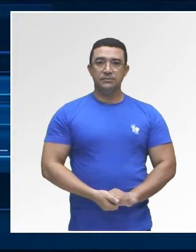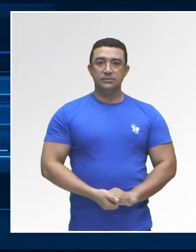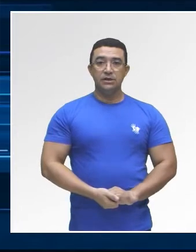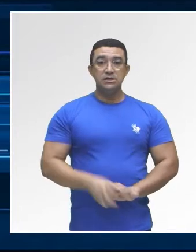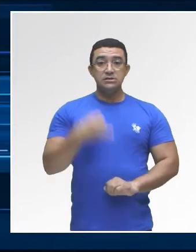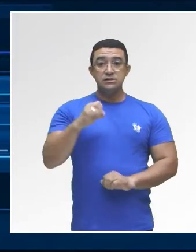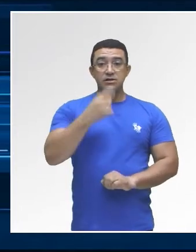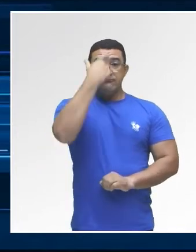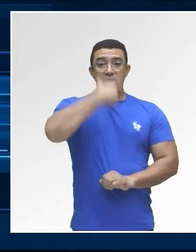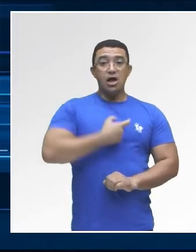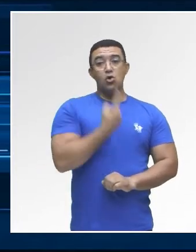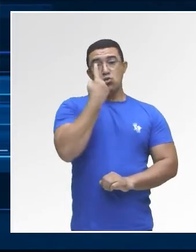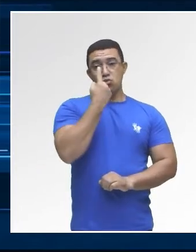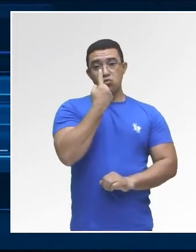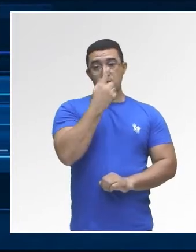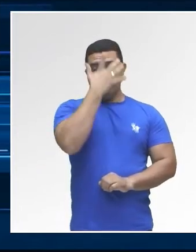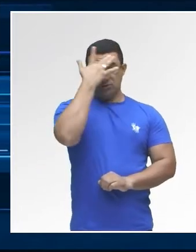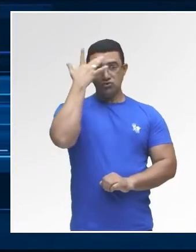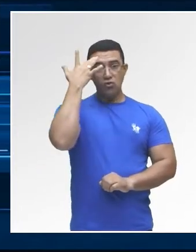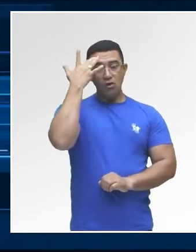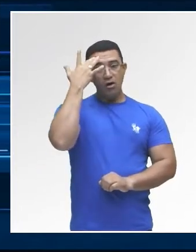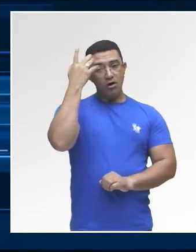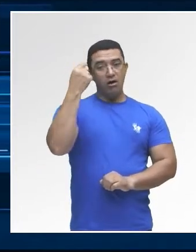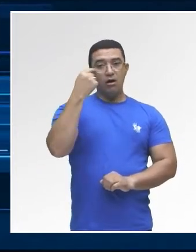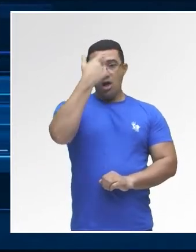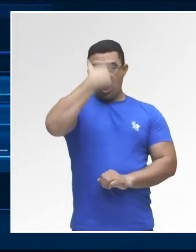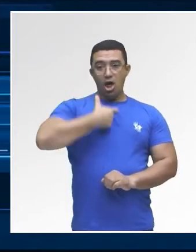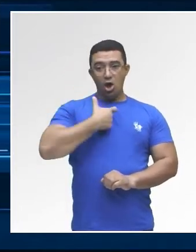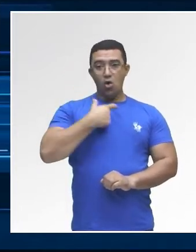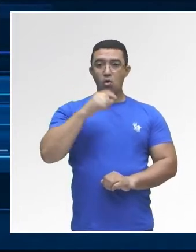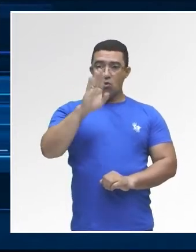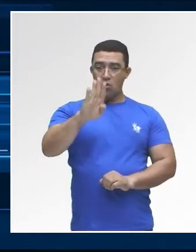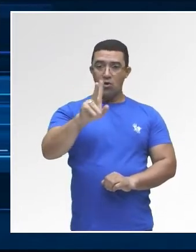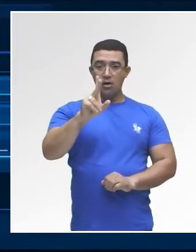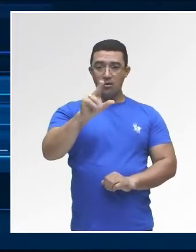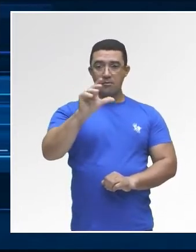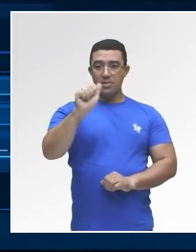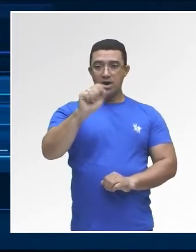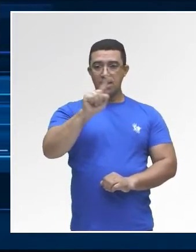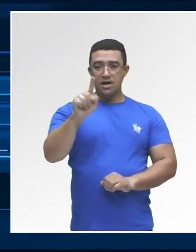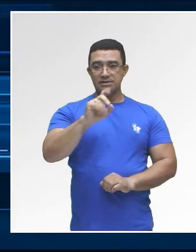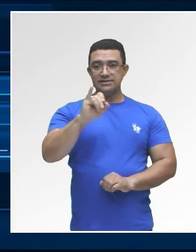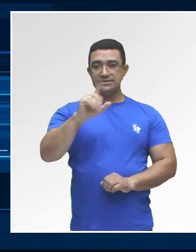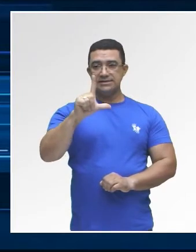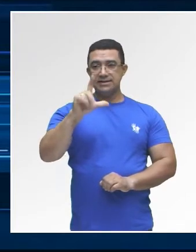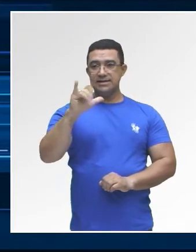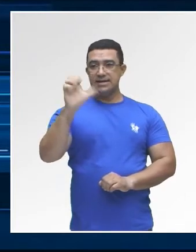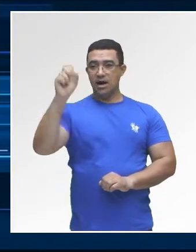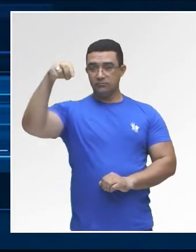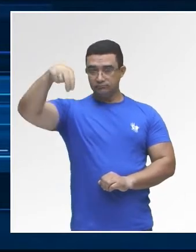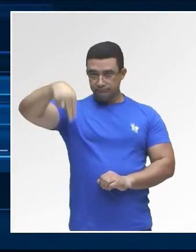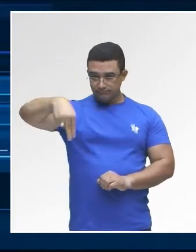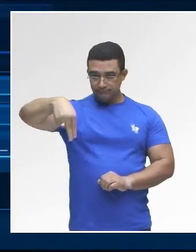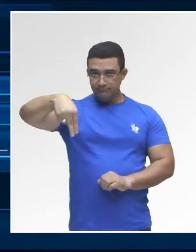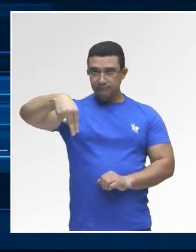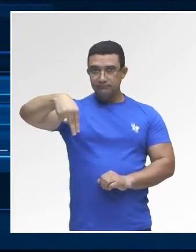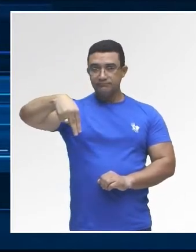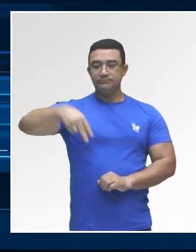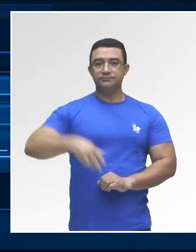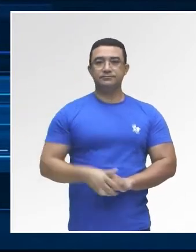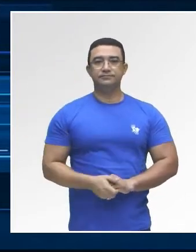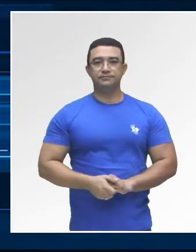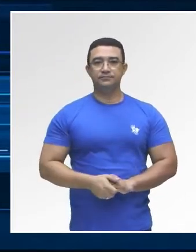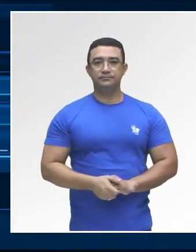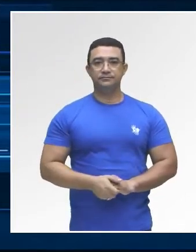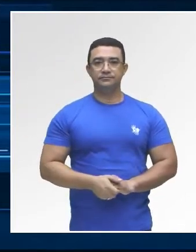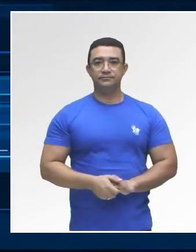uma pessoa só, I'm Brazilian, termino lá na letra N, tudo bem? Então anotem também a nacionalidade do